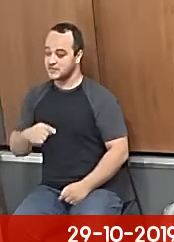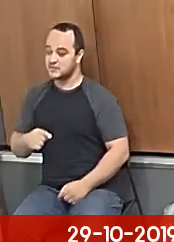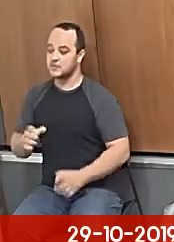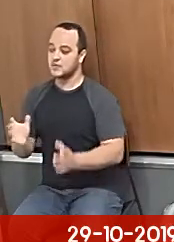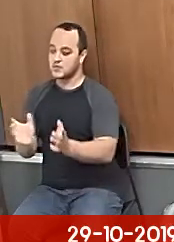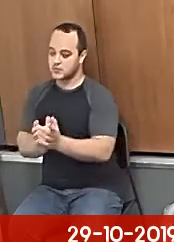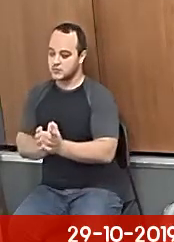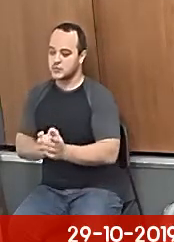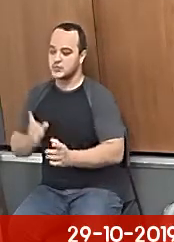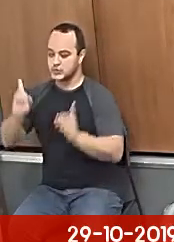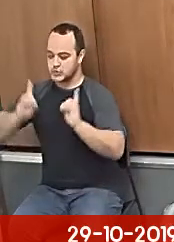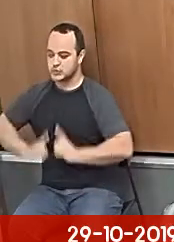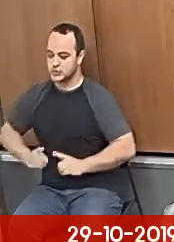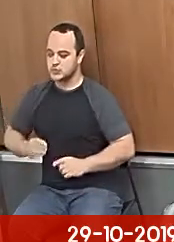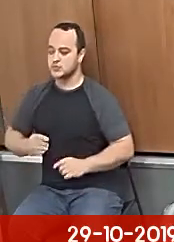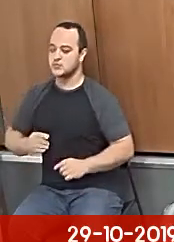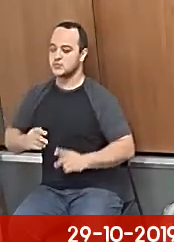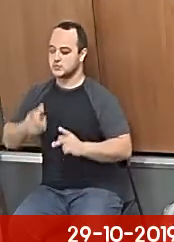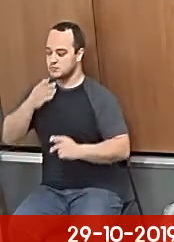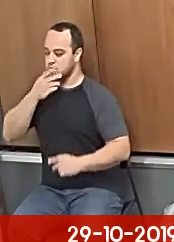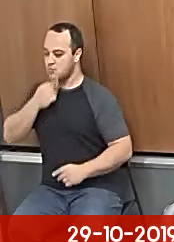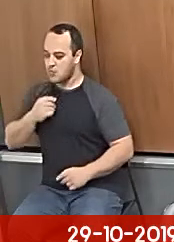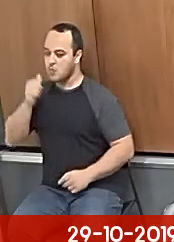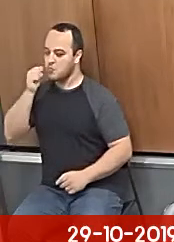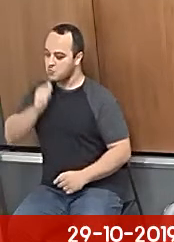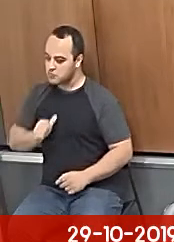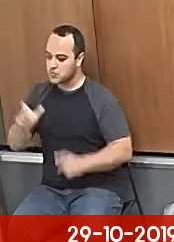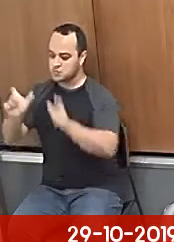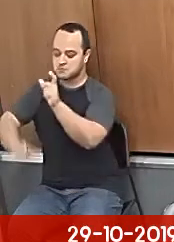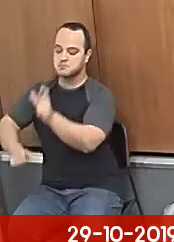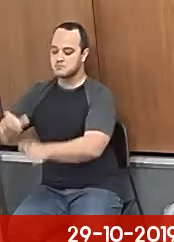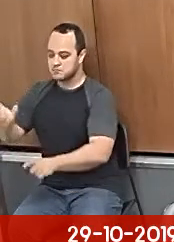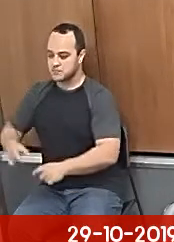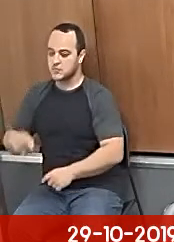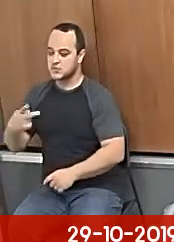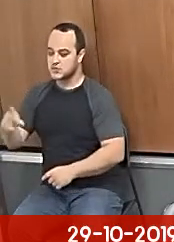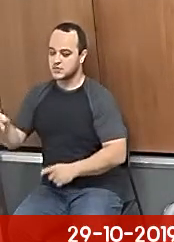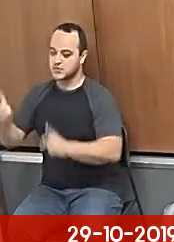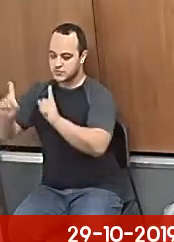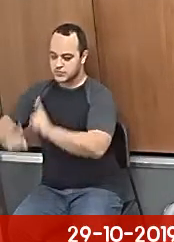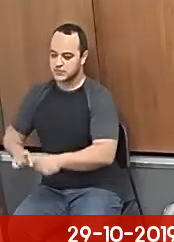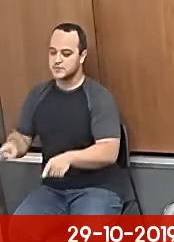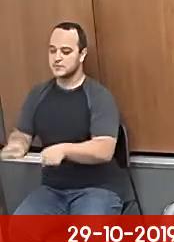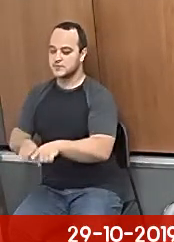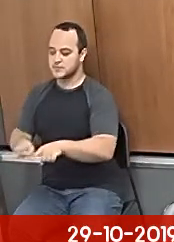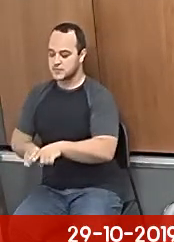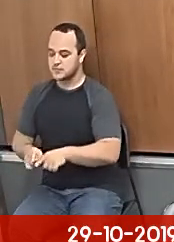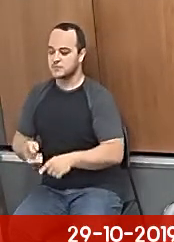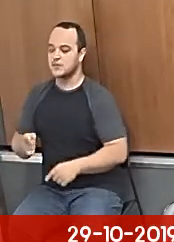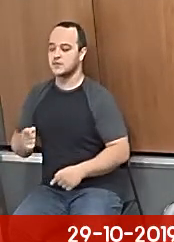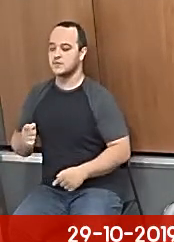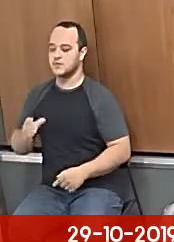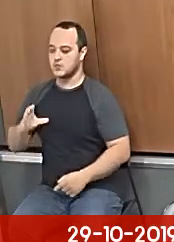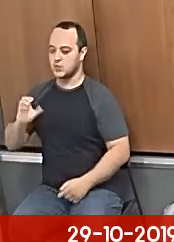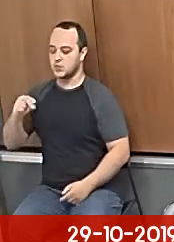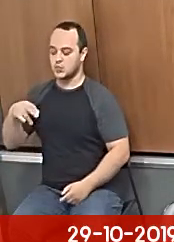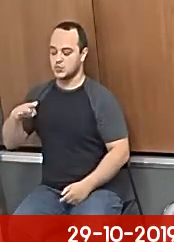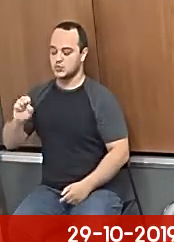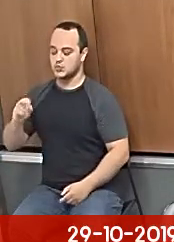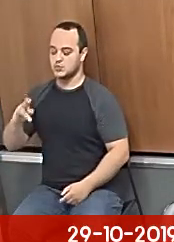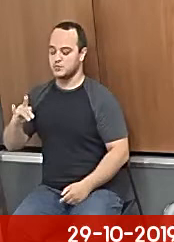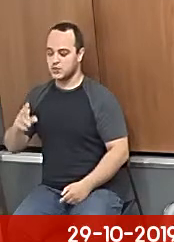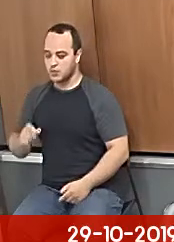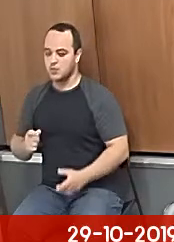da qual eu participo, eu sou membro da Comissão de Direitos Humanos e Defesa do Consumidor, onde que a gente trata aí desses assuntos